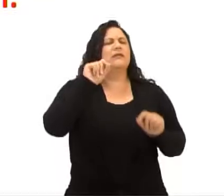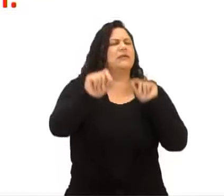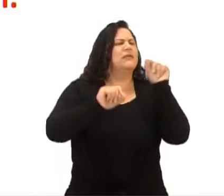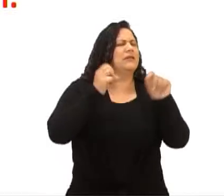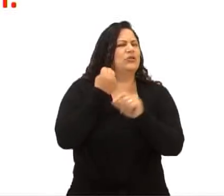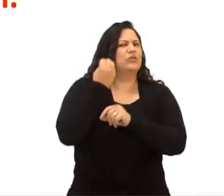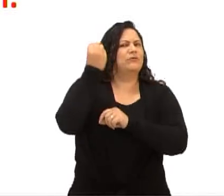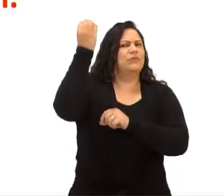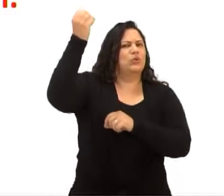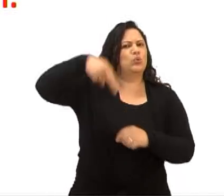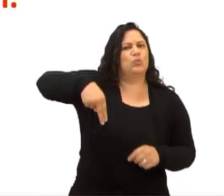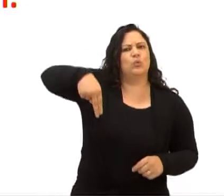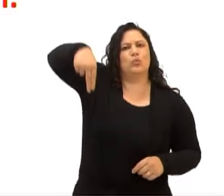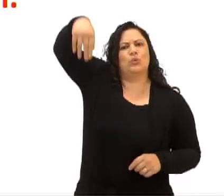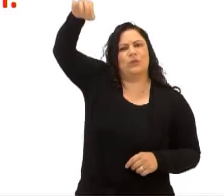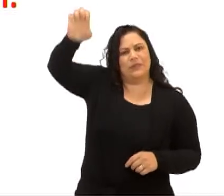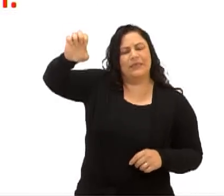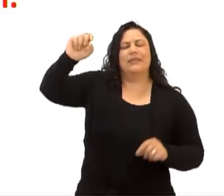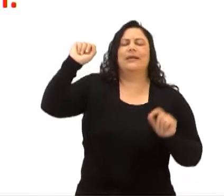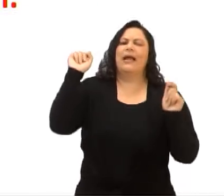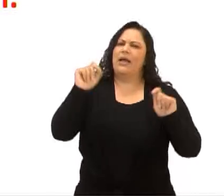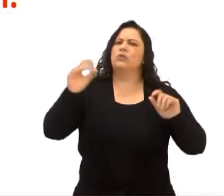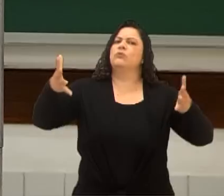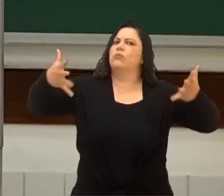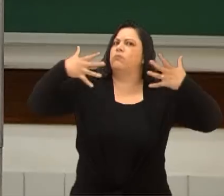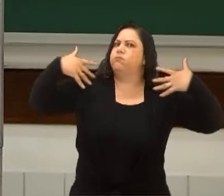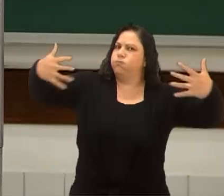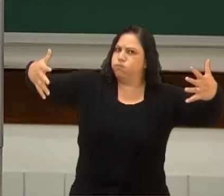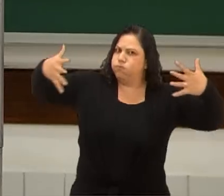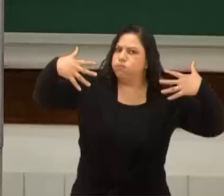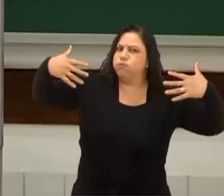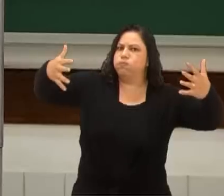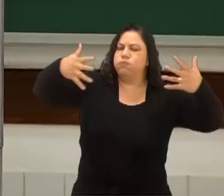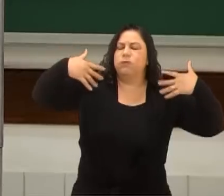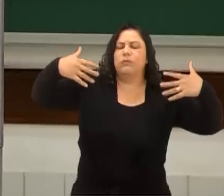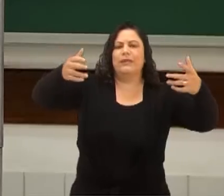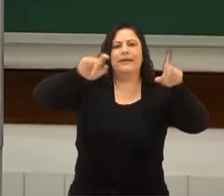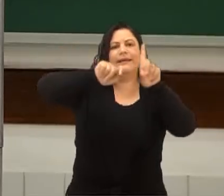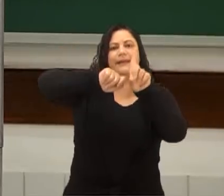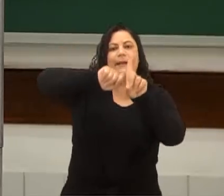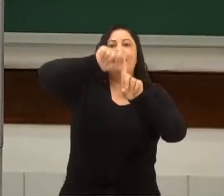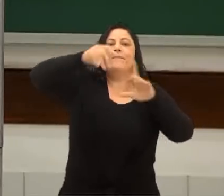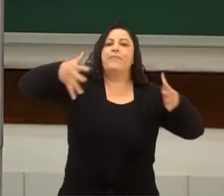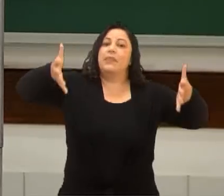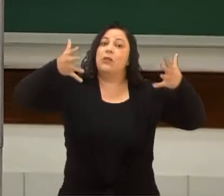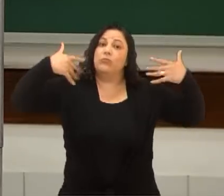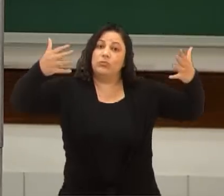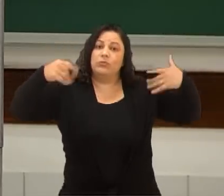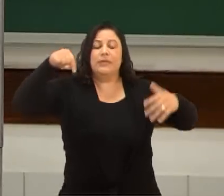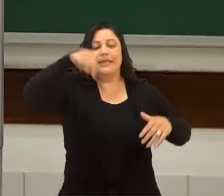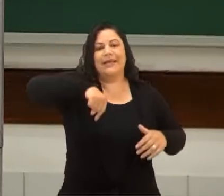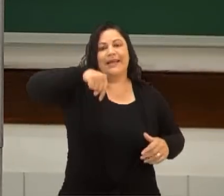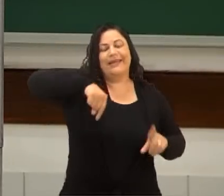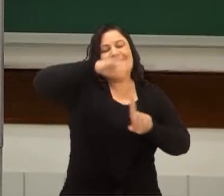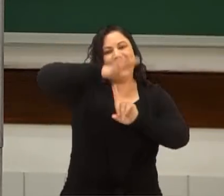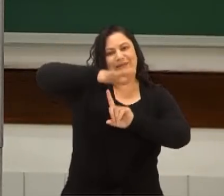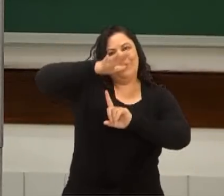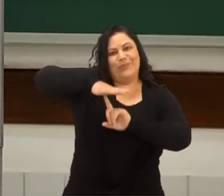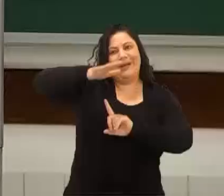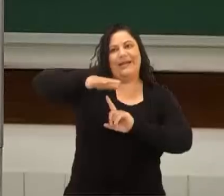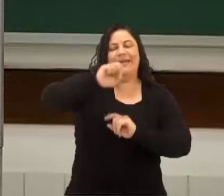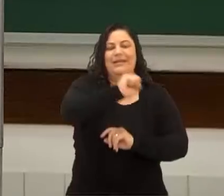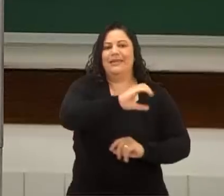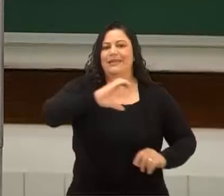ou para o Norte, percebeu que lá são áreas muito quentes, né? Áreas muito quentes e aqui no Paraná, em